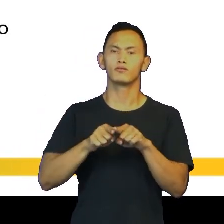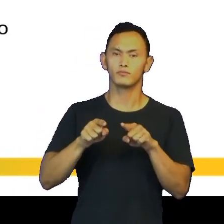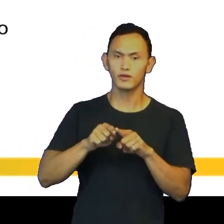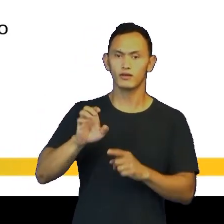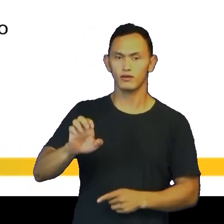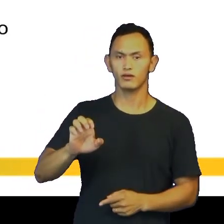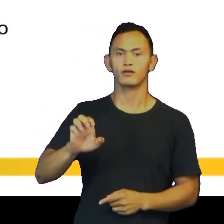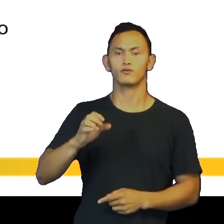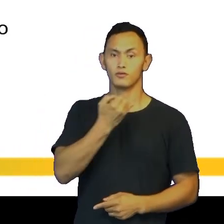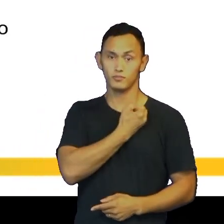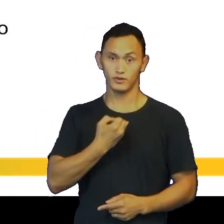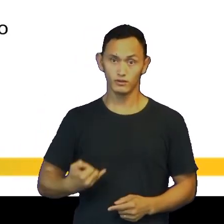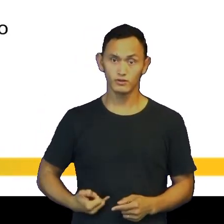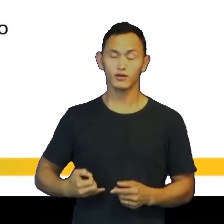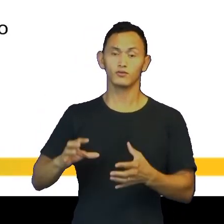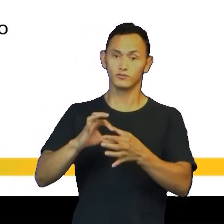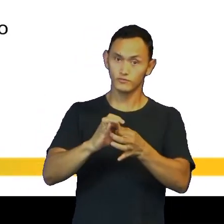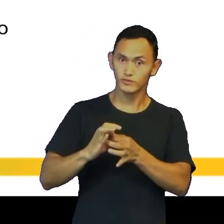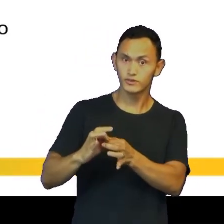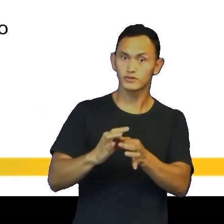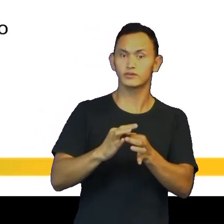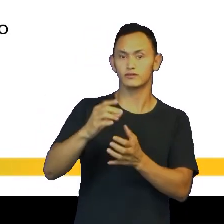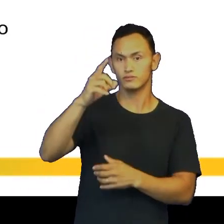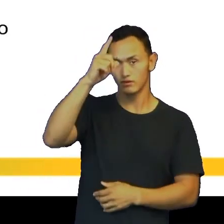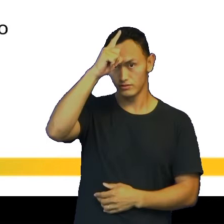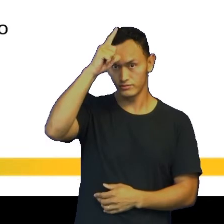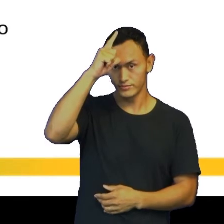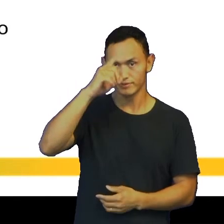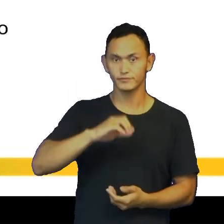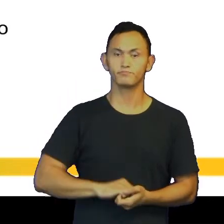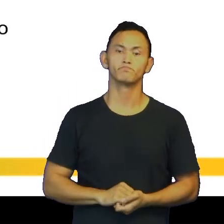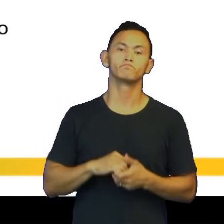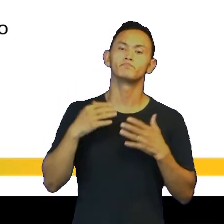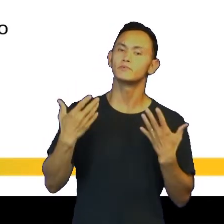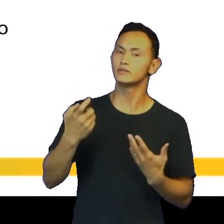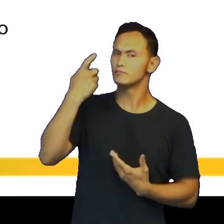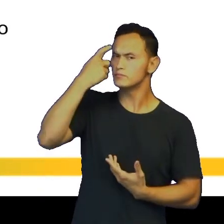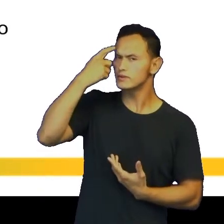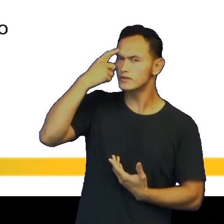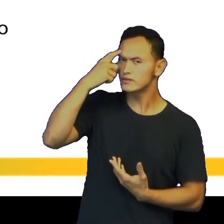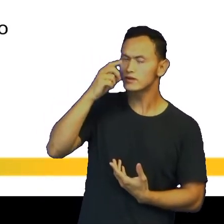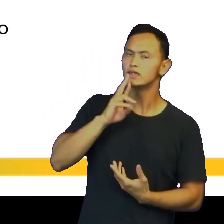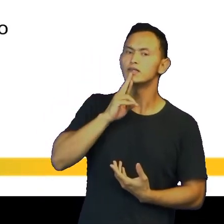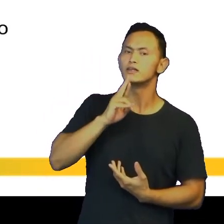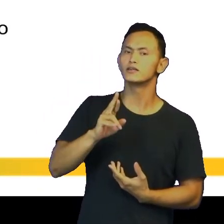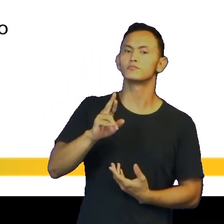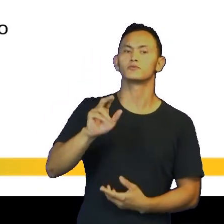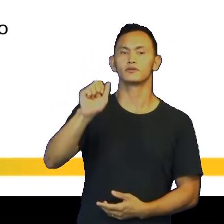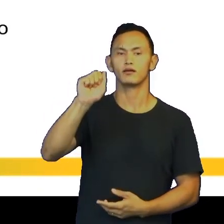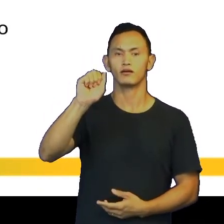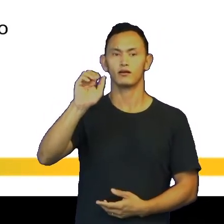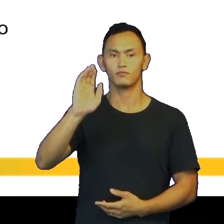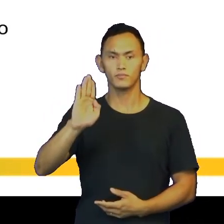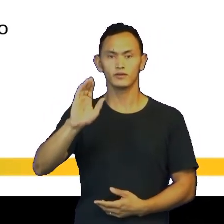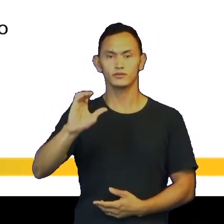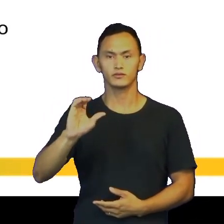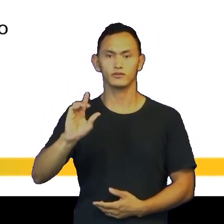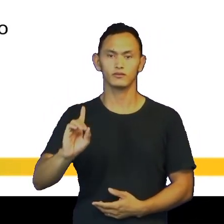imperialismo e a unificação da Alemanha vamos lá pensando um pouquinho na questão